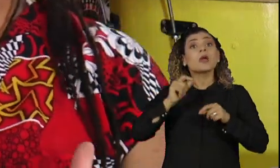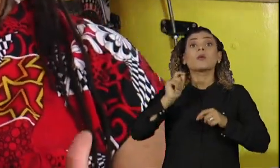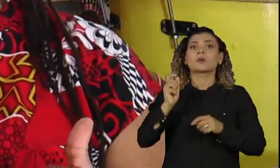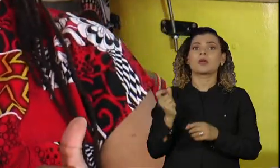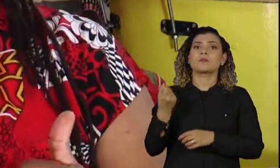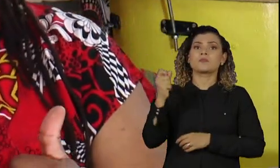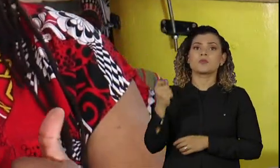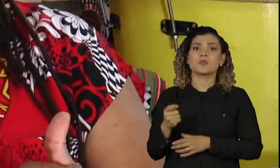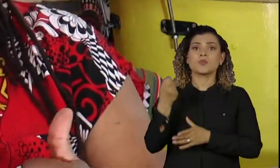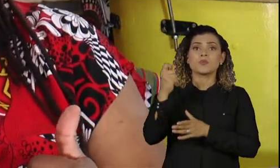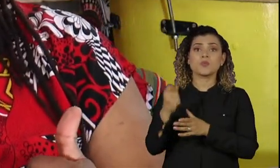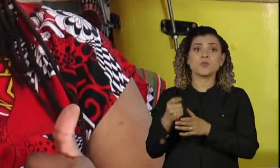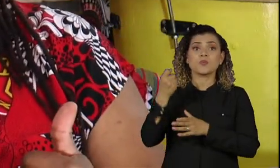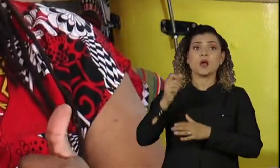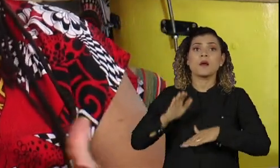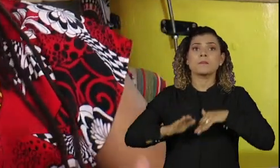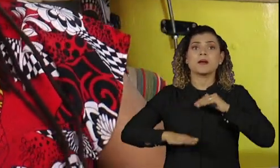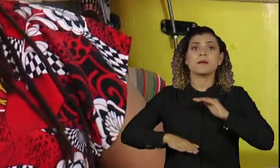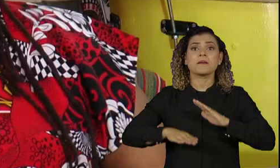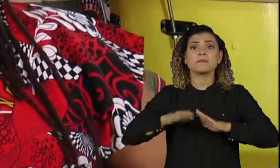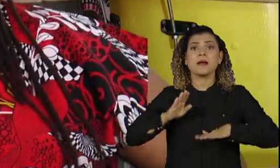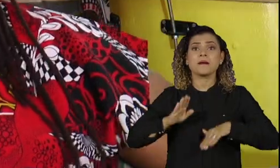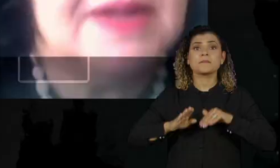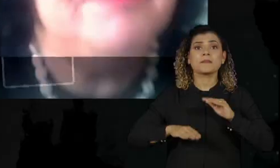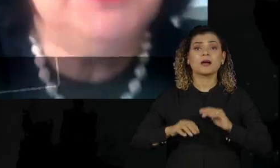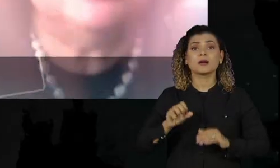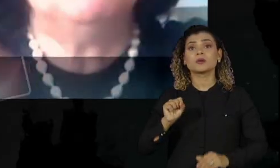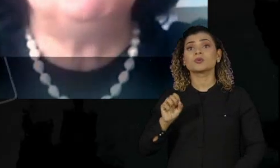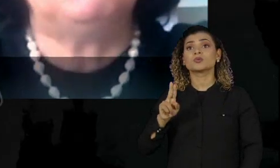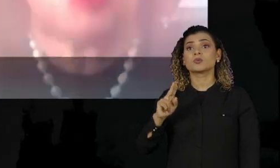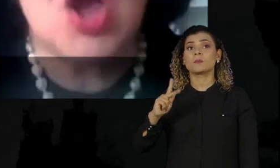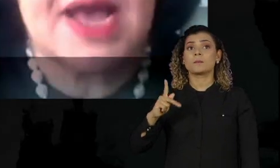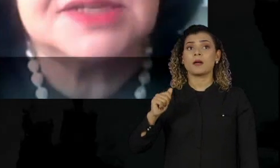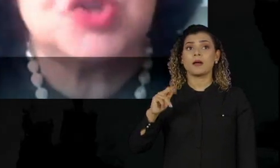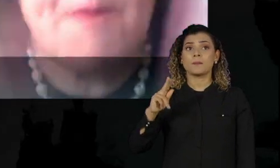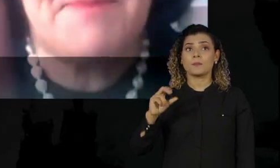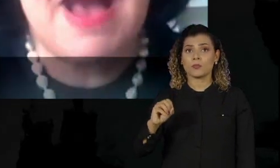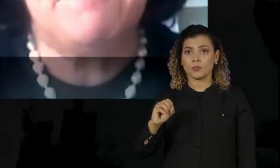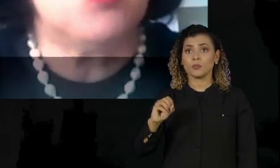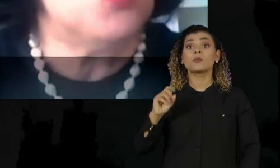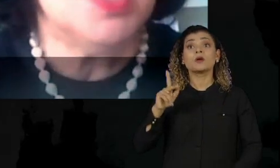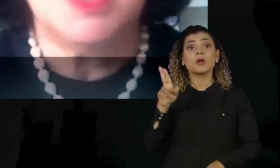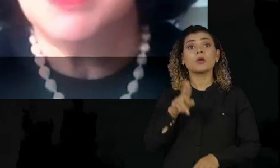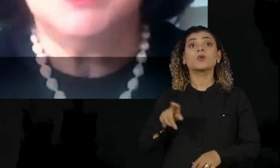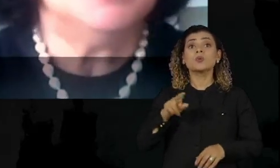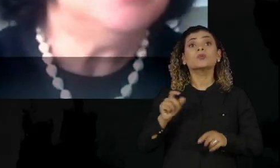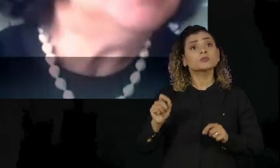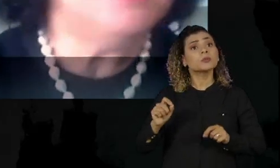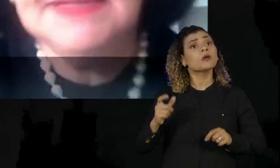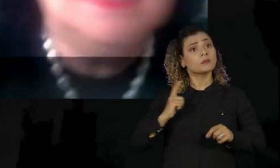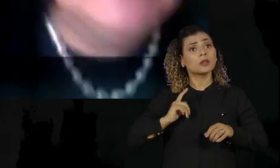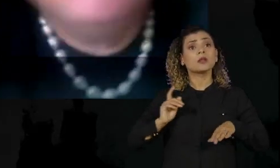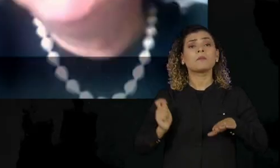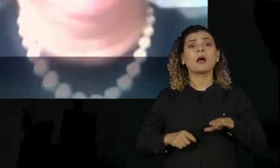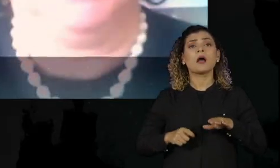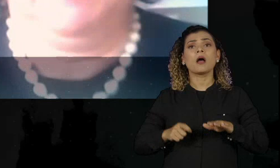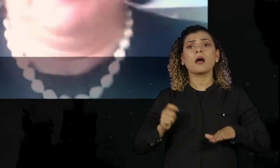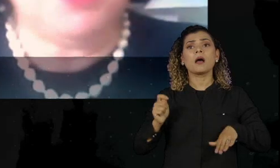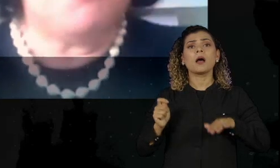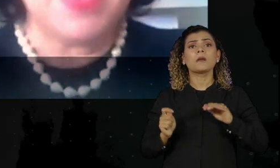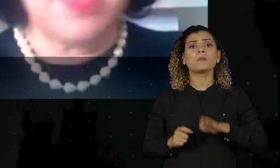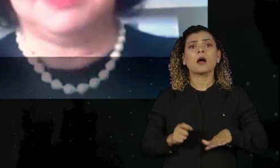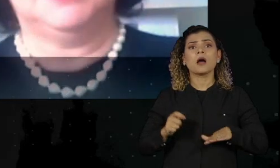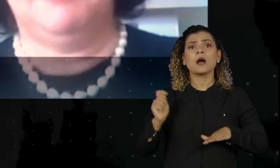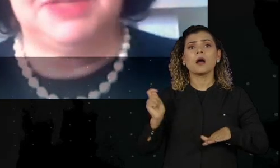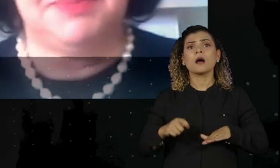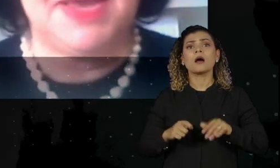aqui atrás de mim, aqui, né, que é o sopapo. Negro toca sopapo em transe. Não